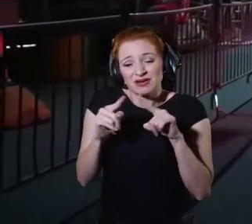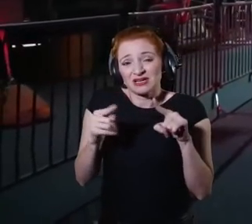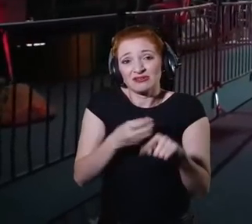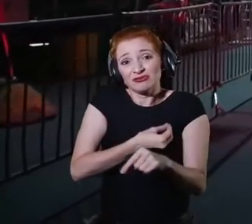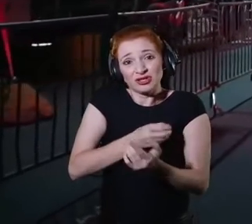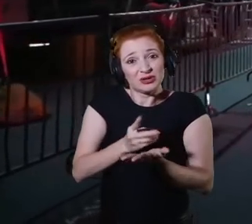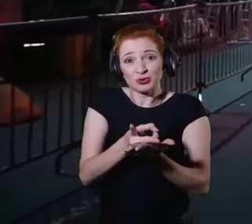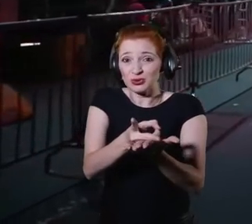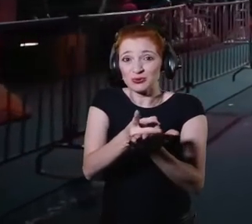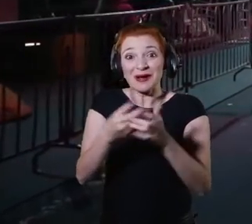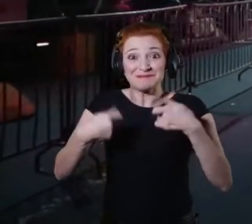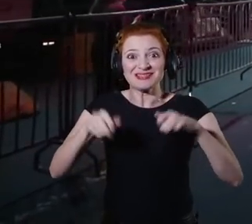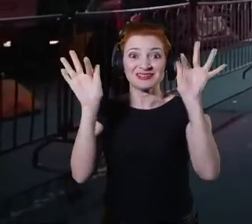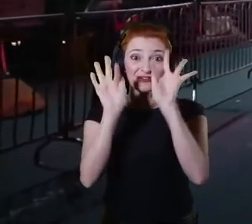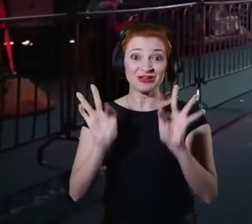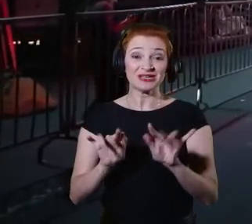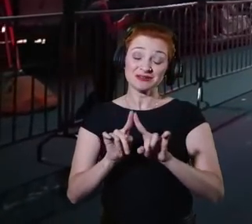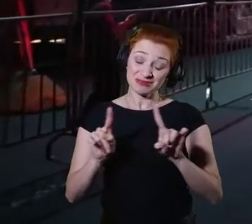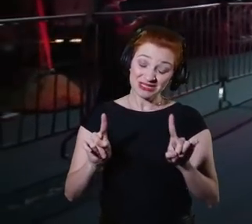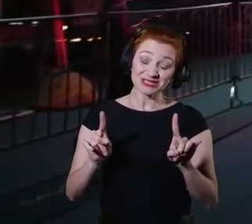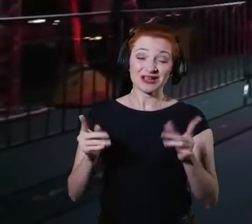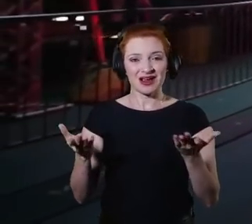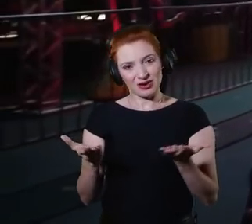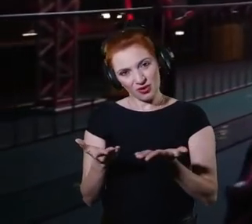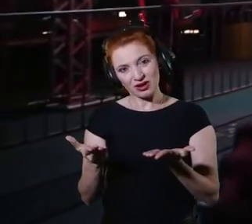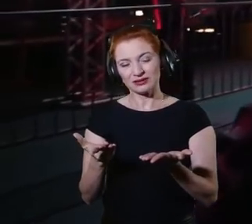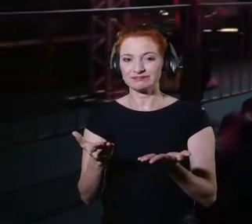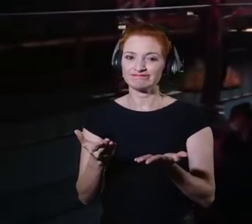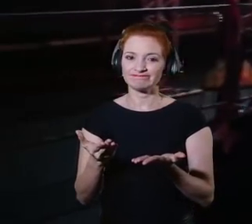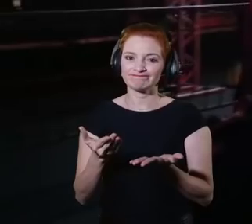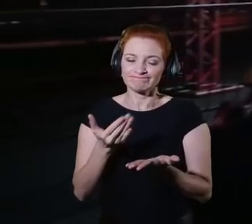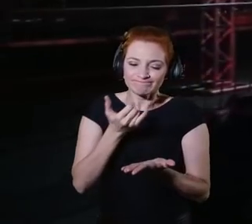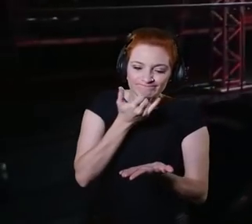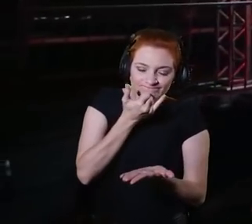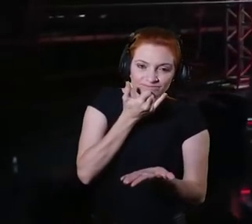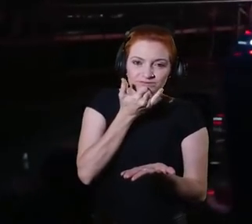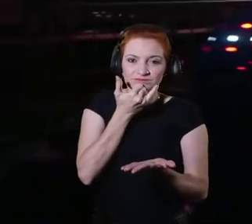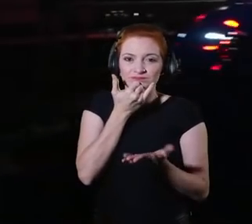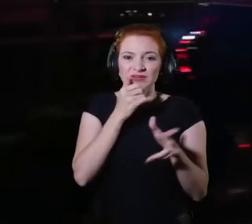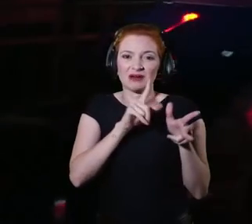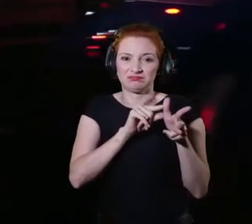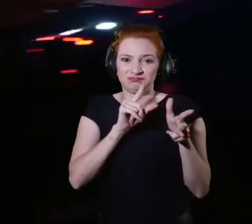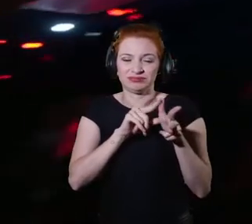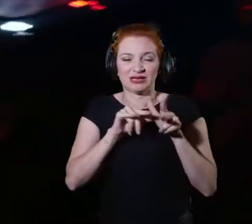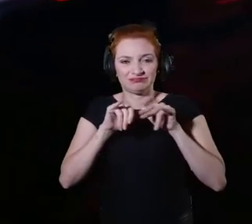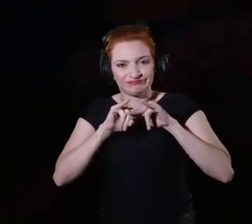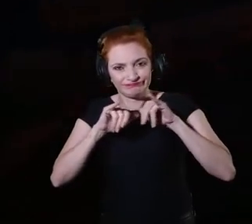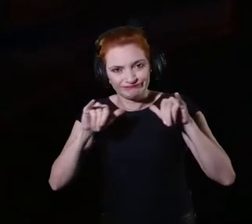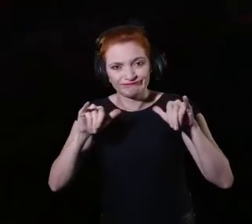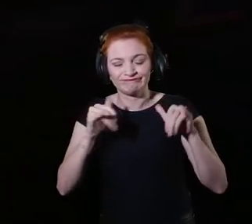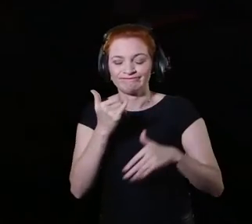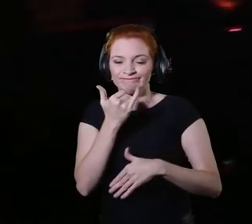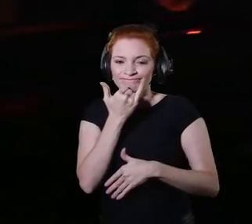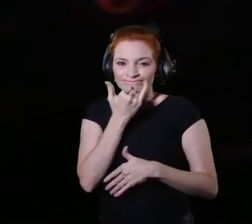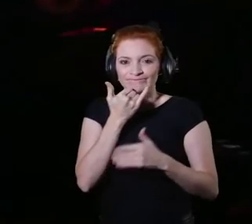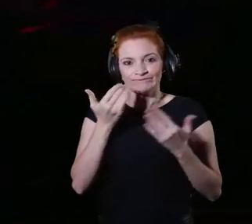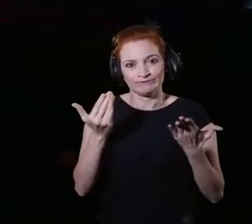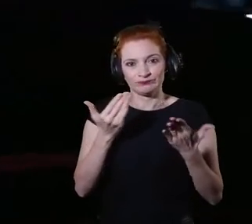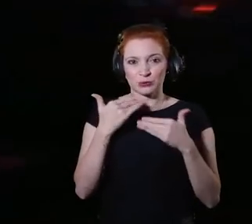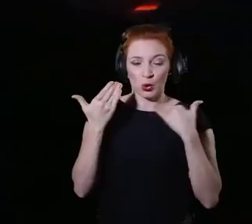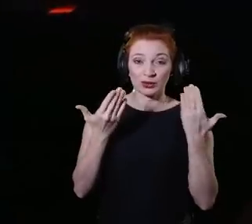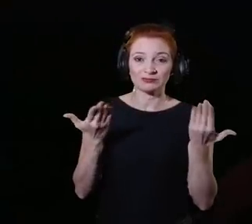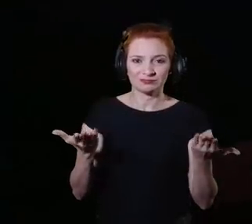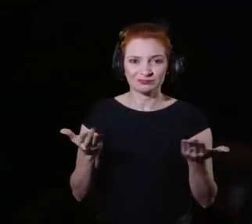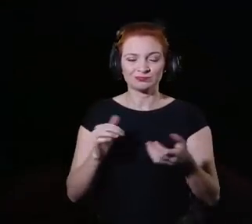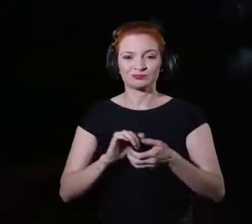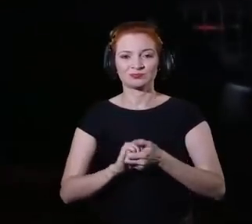de forma feliz. Mas aqui fica o nosso registro também enquanto equipe de X-Play TV. E quando que a gente